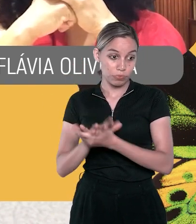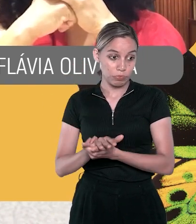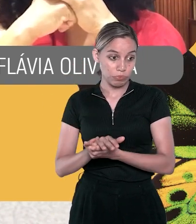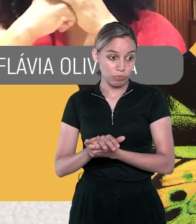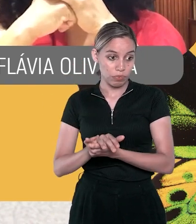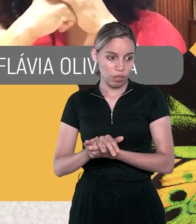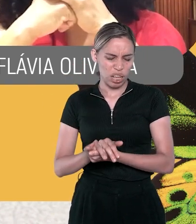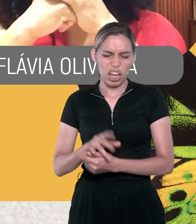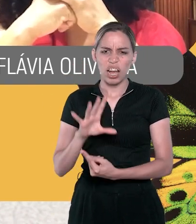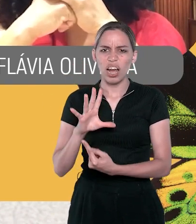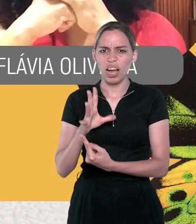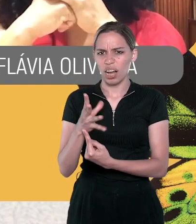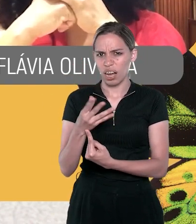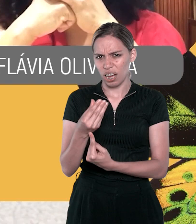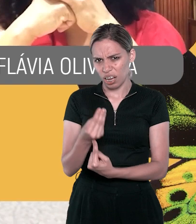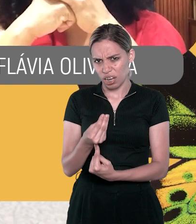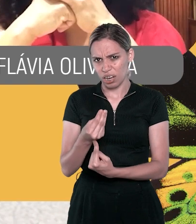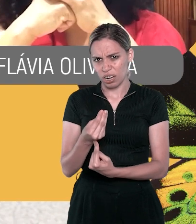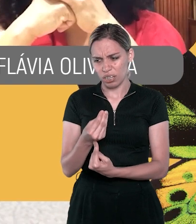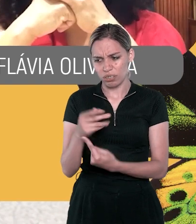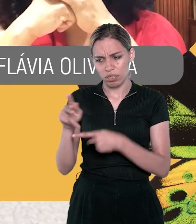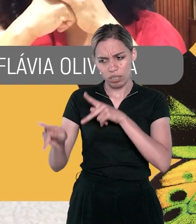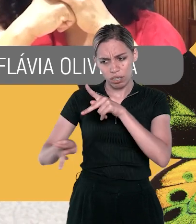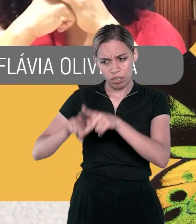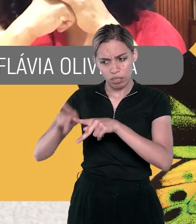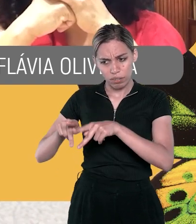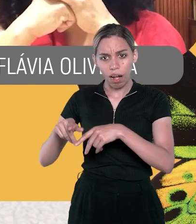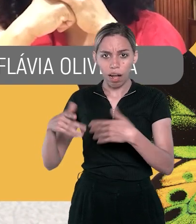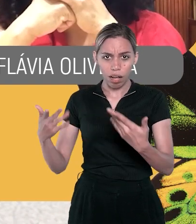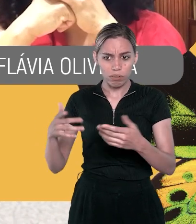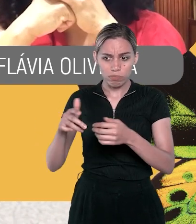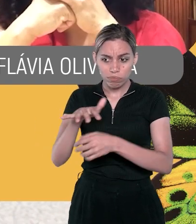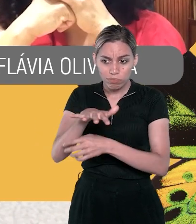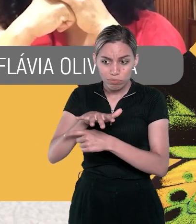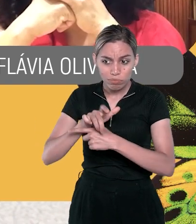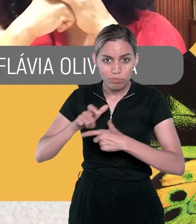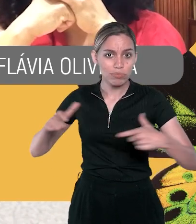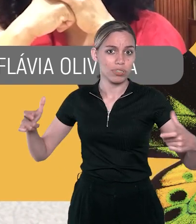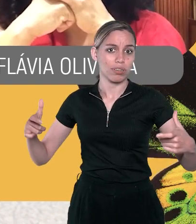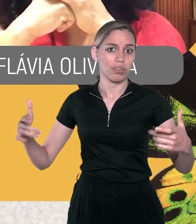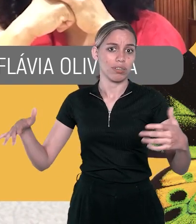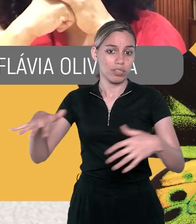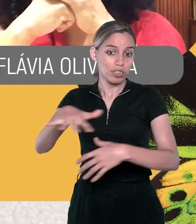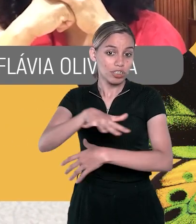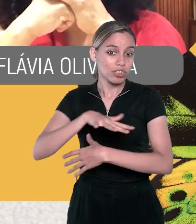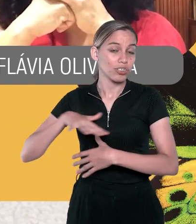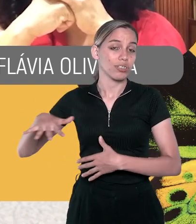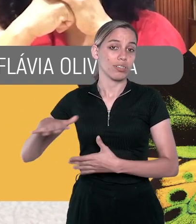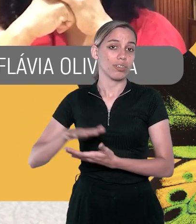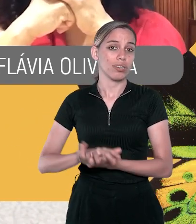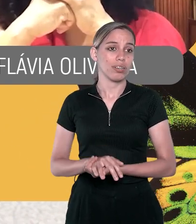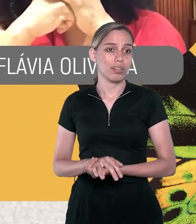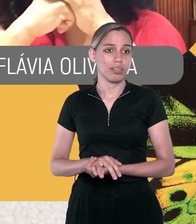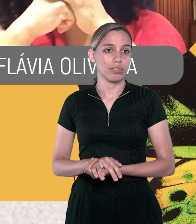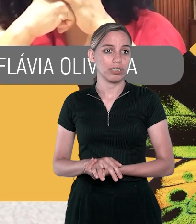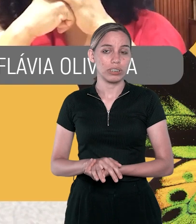ela é sempre coletiva. Claro. né?